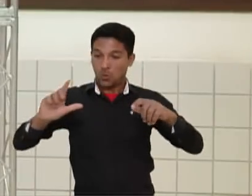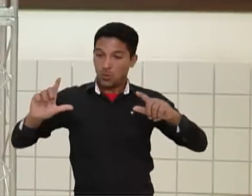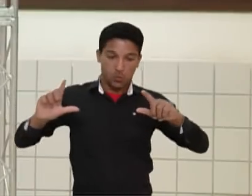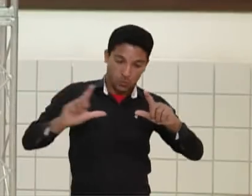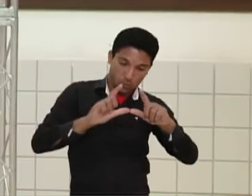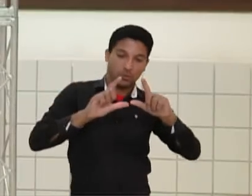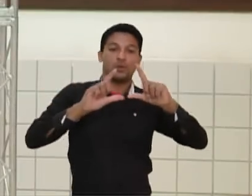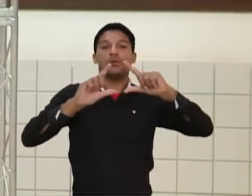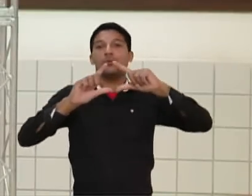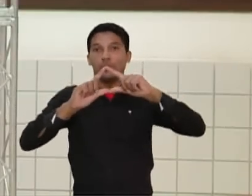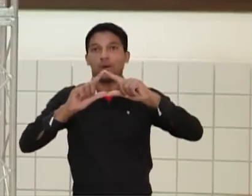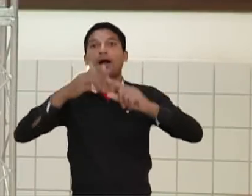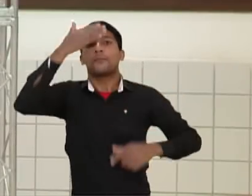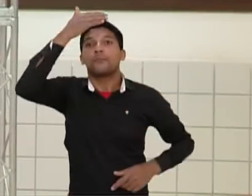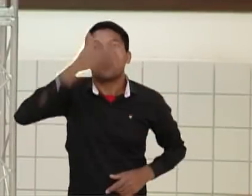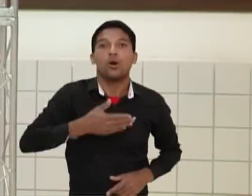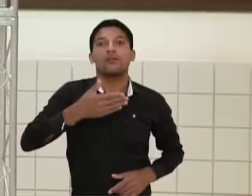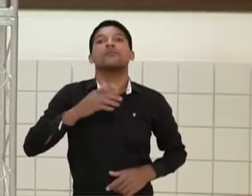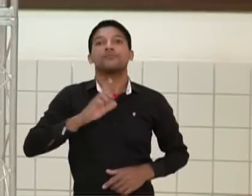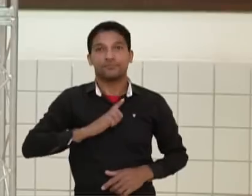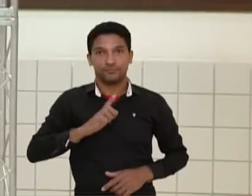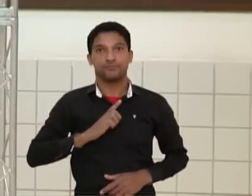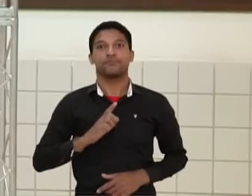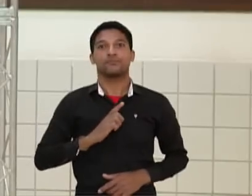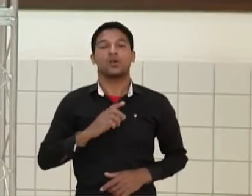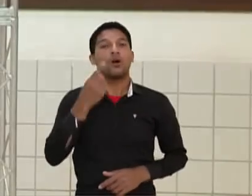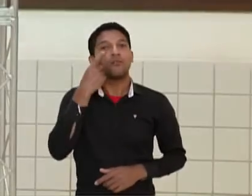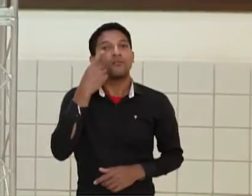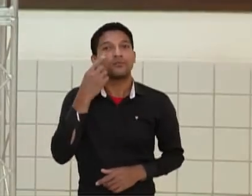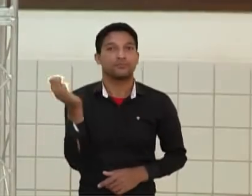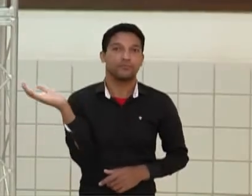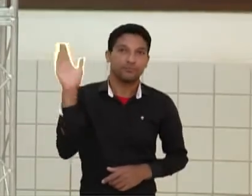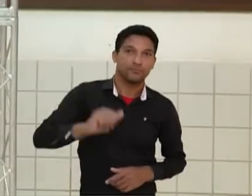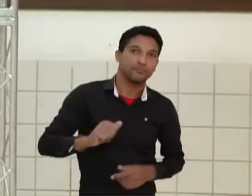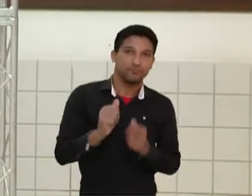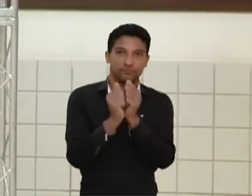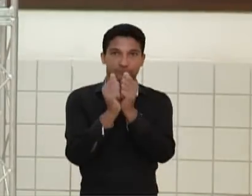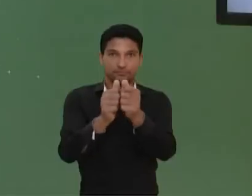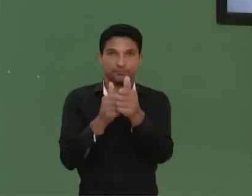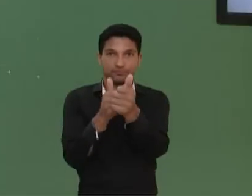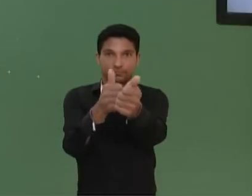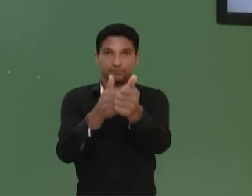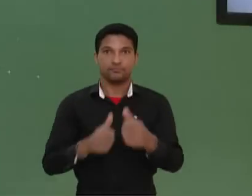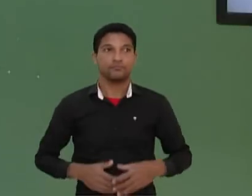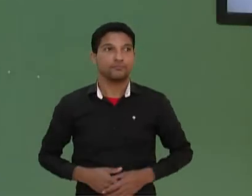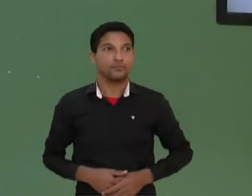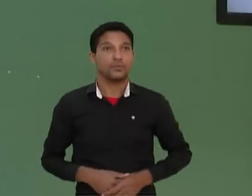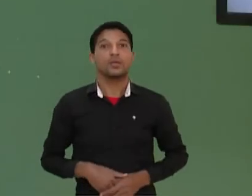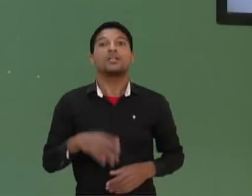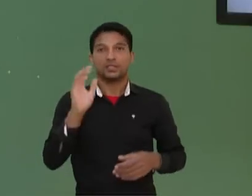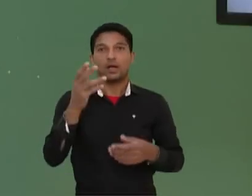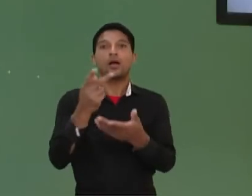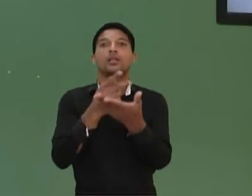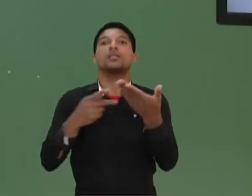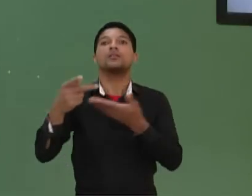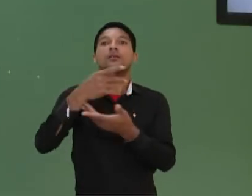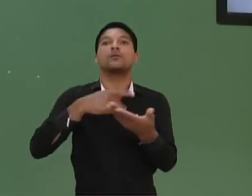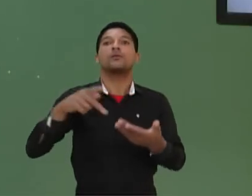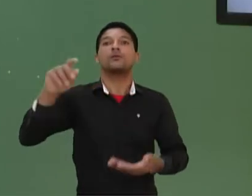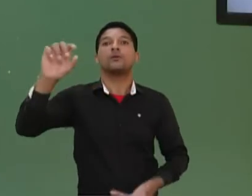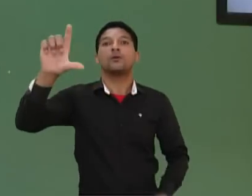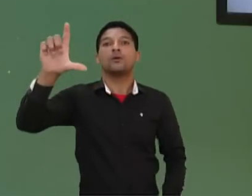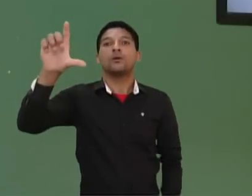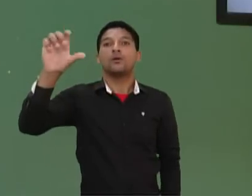provar essa propriedade que eu quero estudar com você. Então dá uma conferida lá comigo. Eu desenhei aqui um losango, A, B, C,